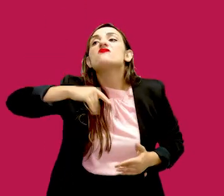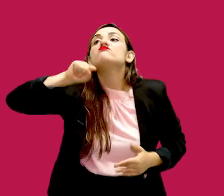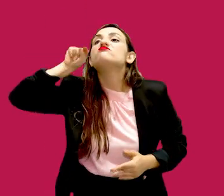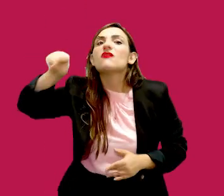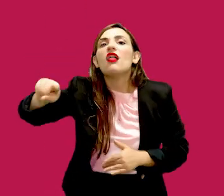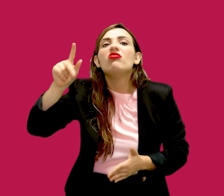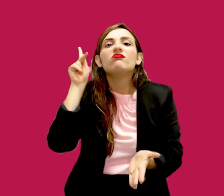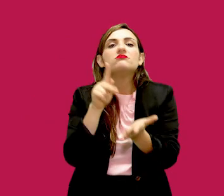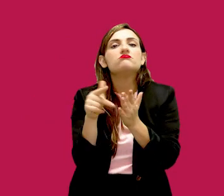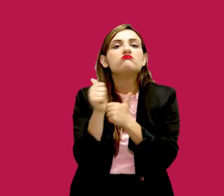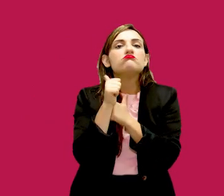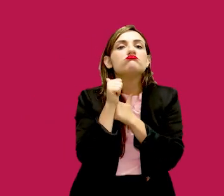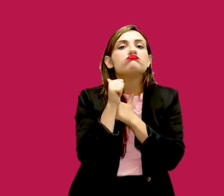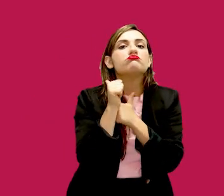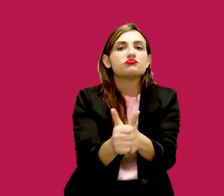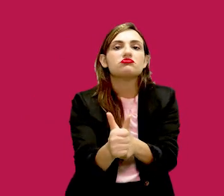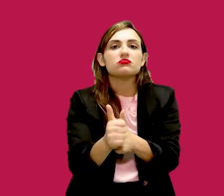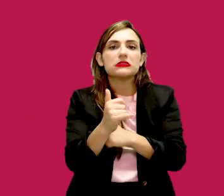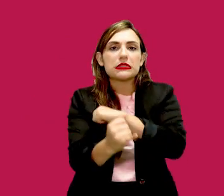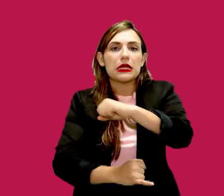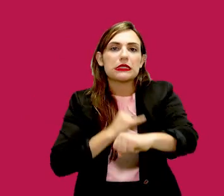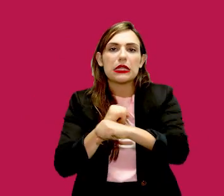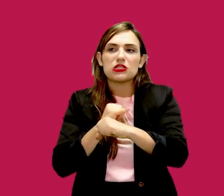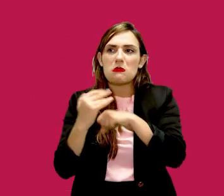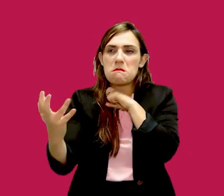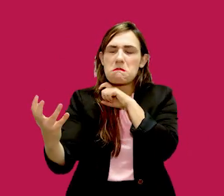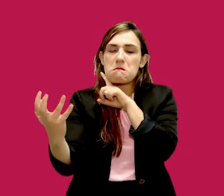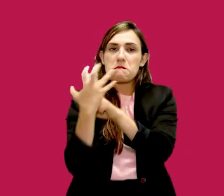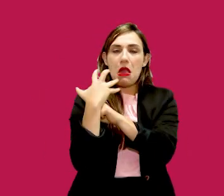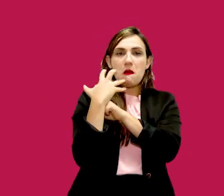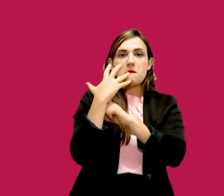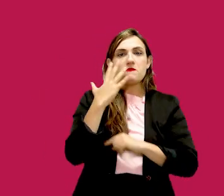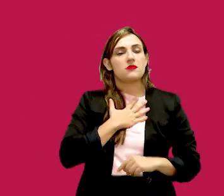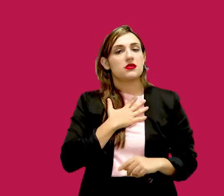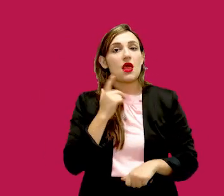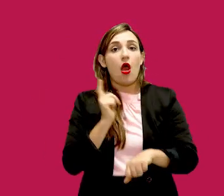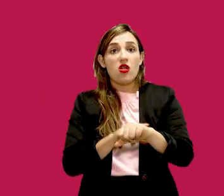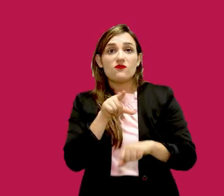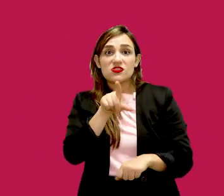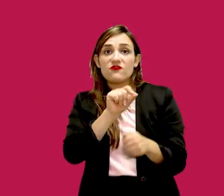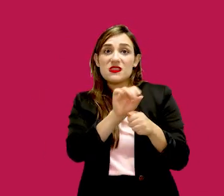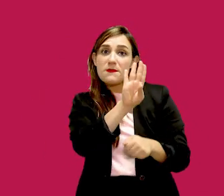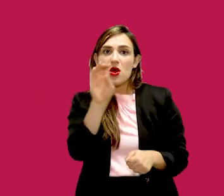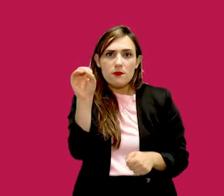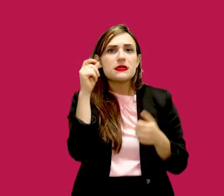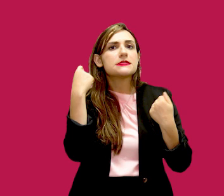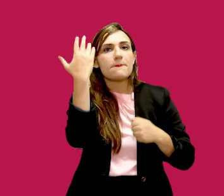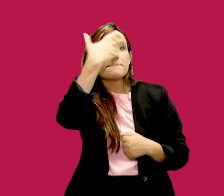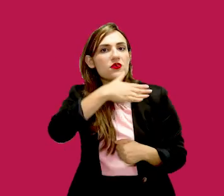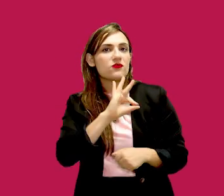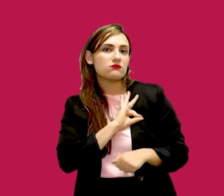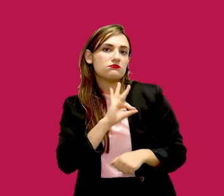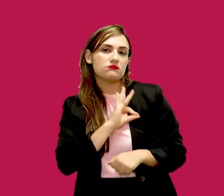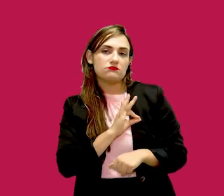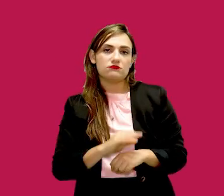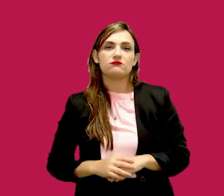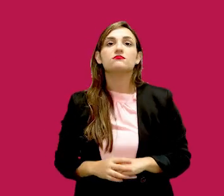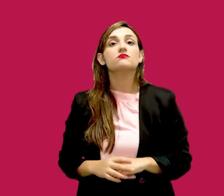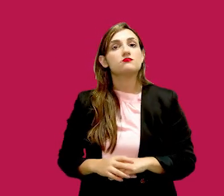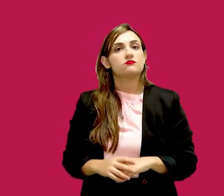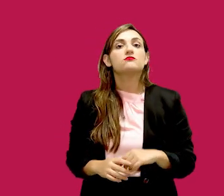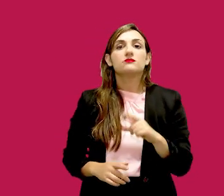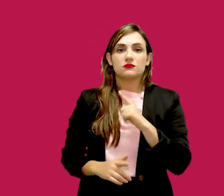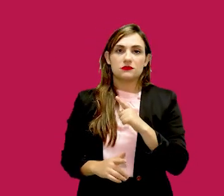forma coletar essas informações para levar até a autoridade policial quando ela for registrar essa ocorrência. Nós temos